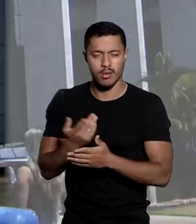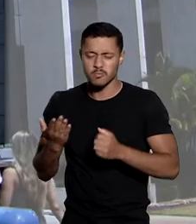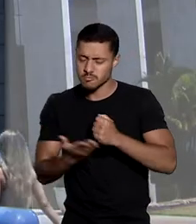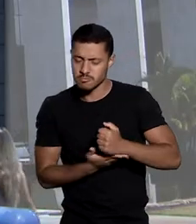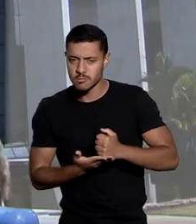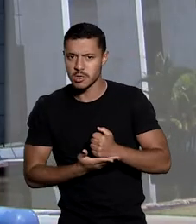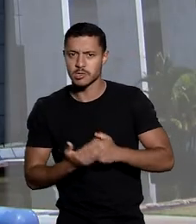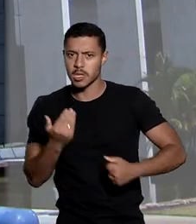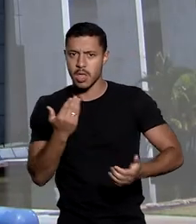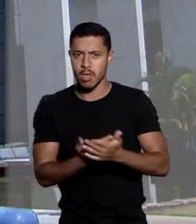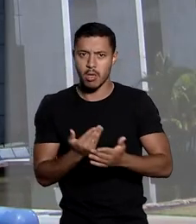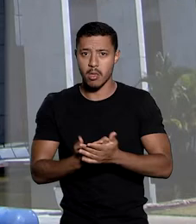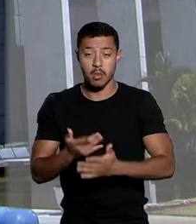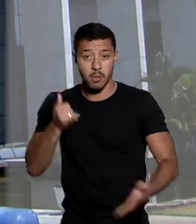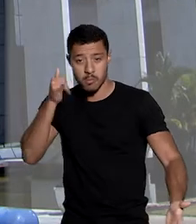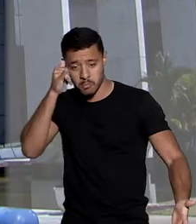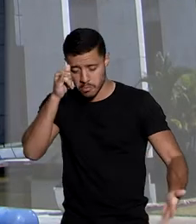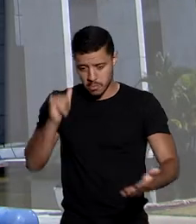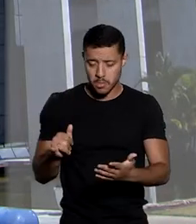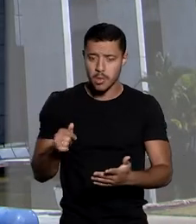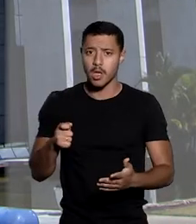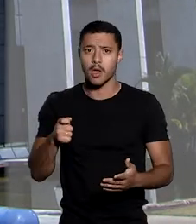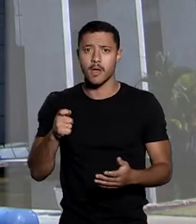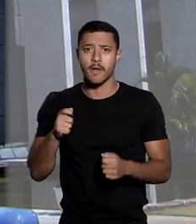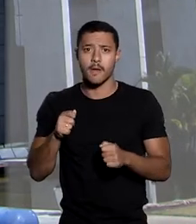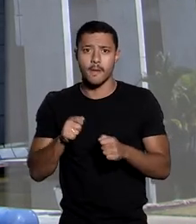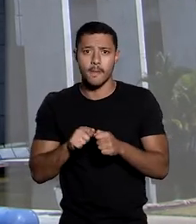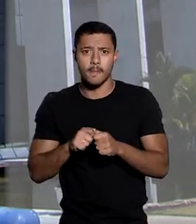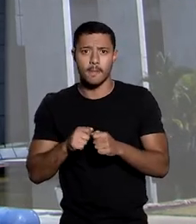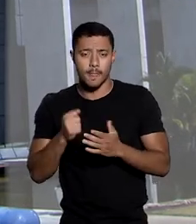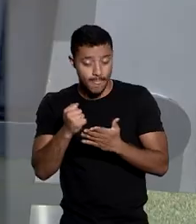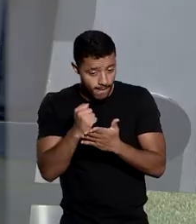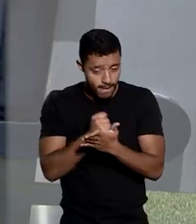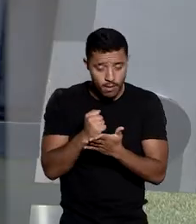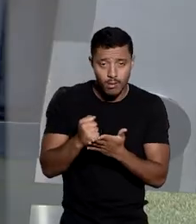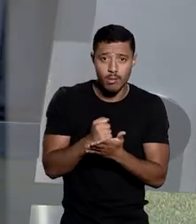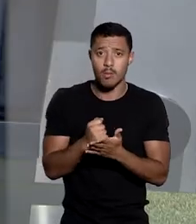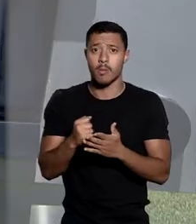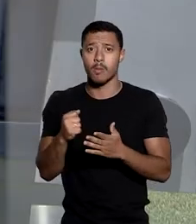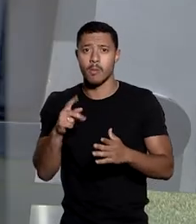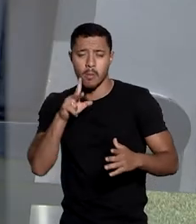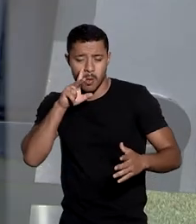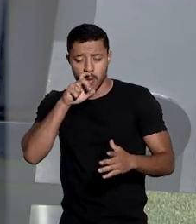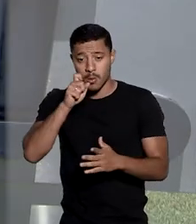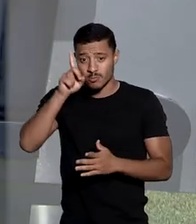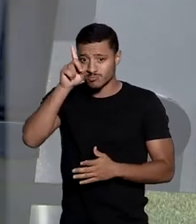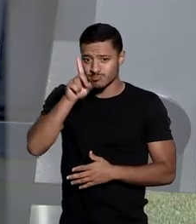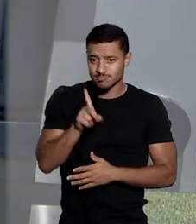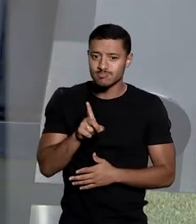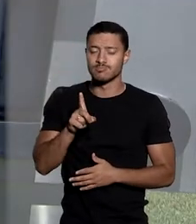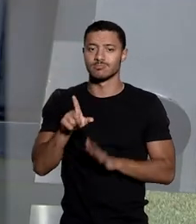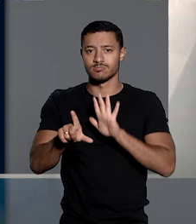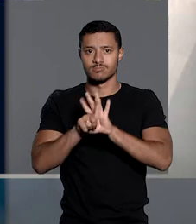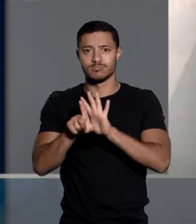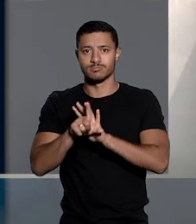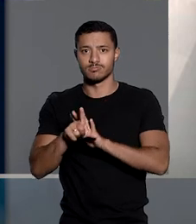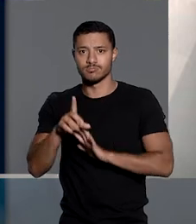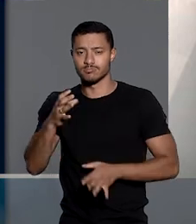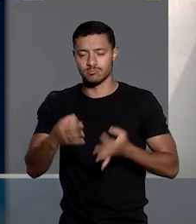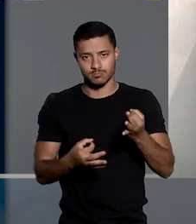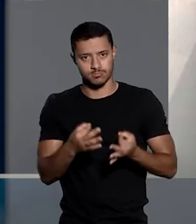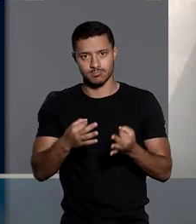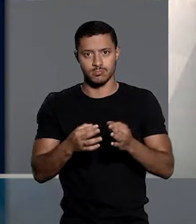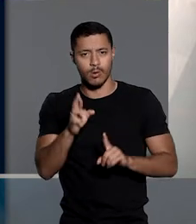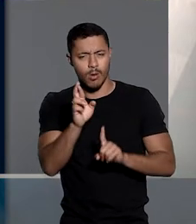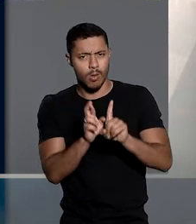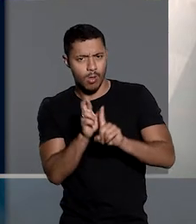fundamento de que as escolas foram impedidas de cumprir as obrigações contratuais por força de decretos do poder público. O relator